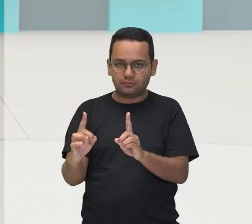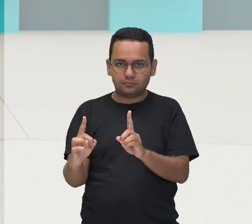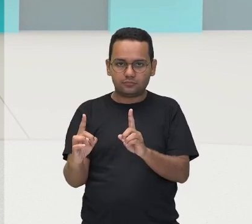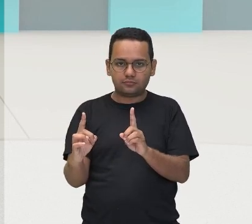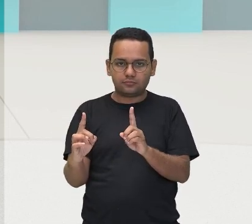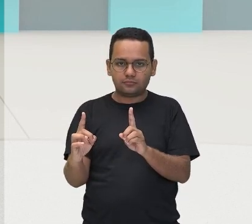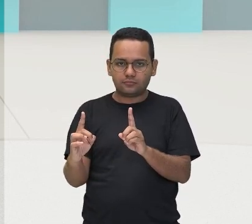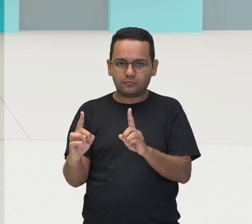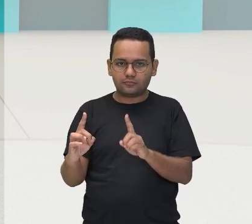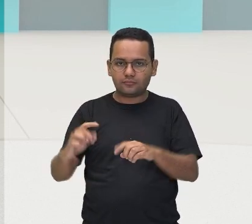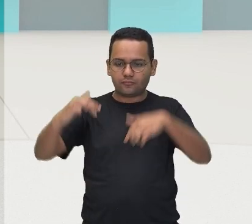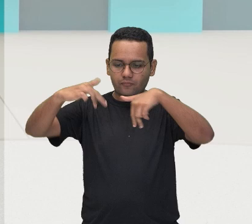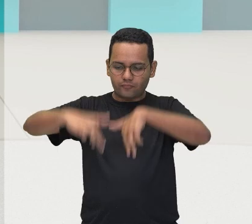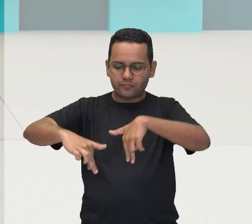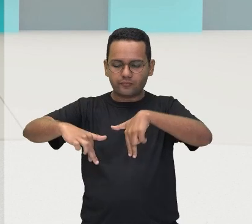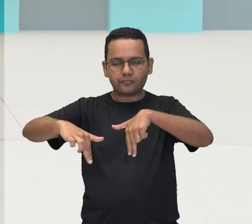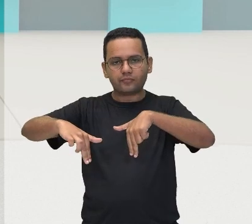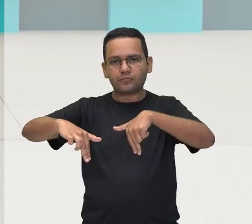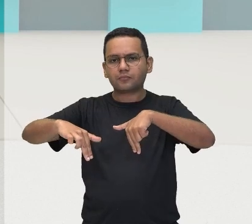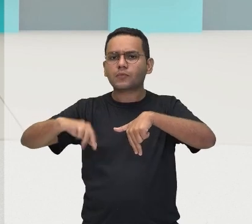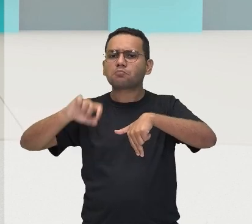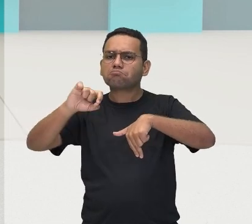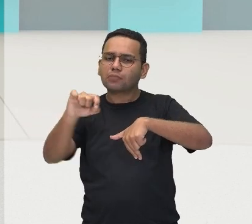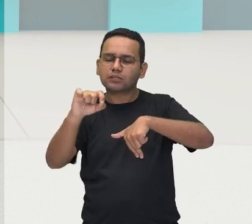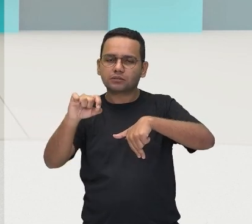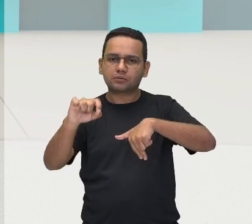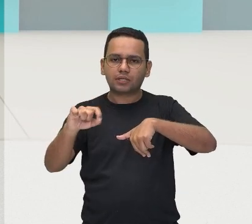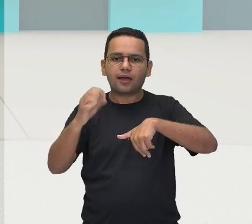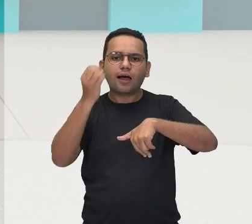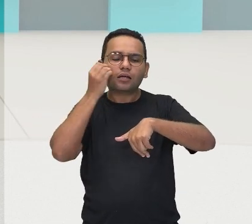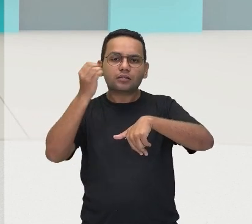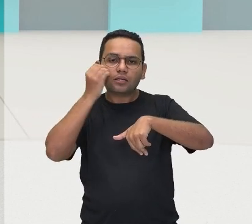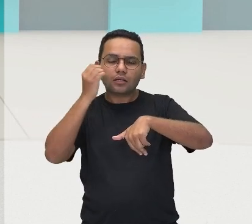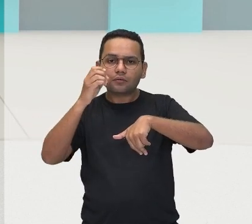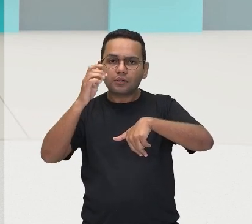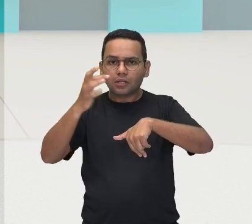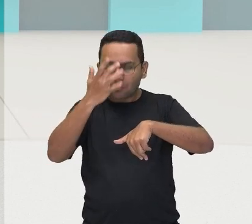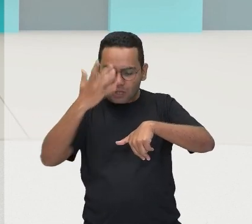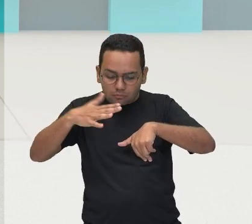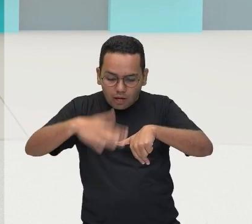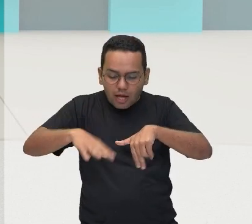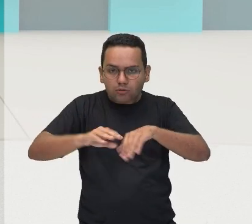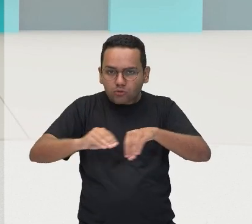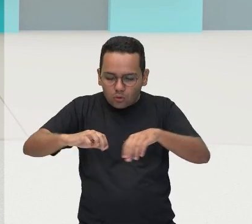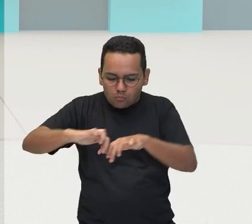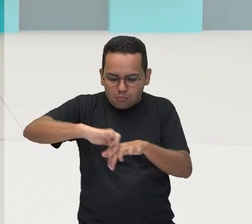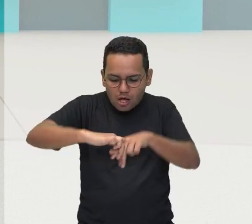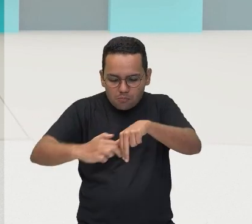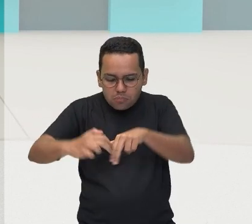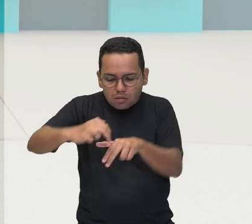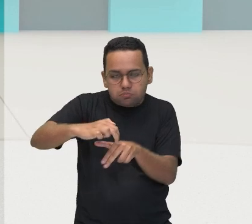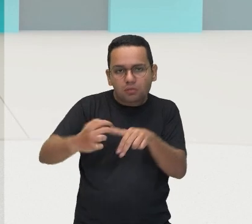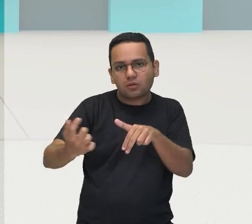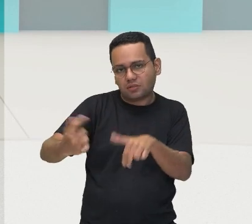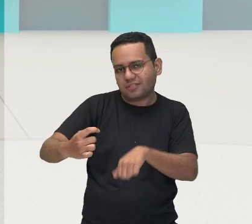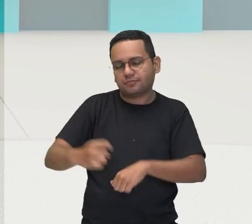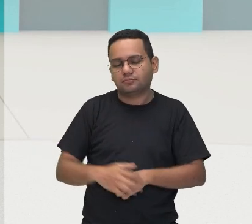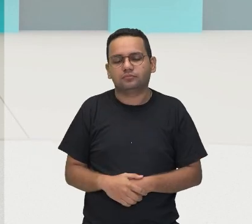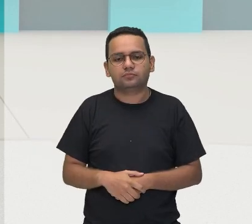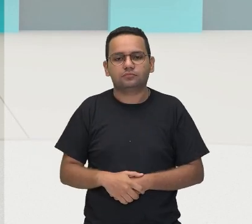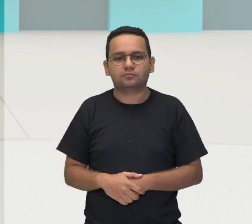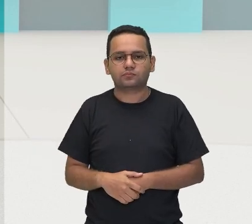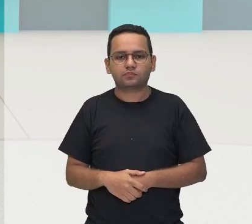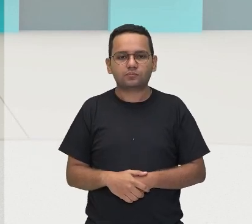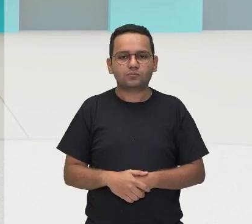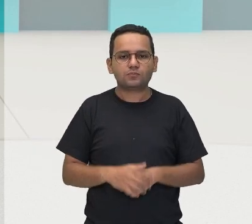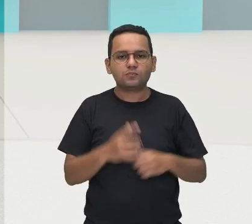tem como objetivo levar o combate para o solo. É interessante. Agora, trazendo mais para